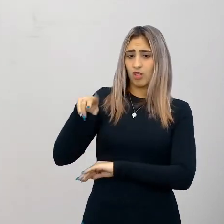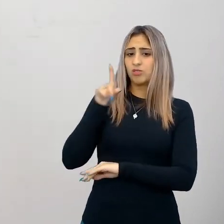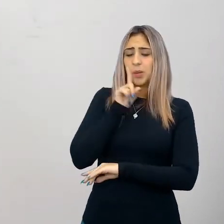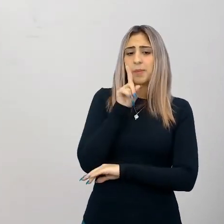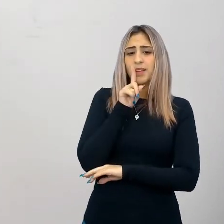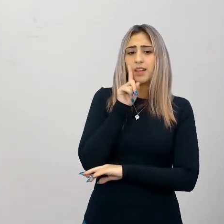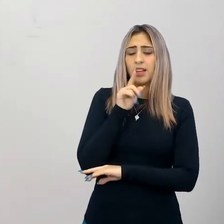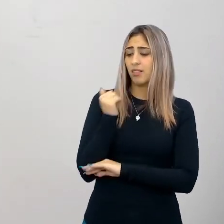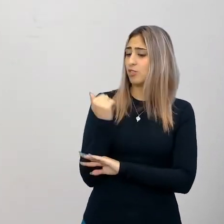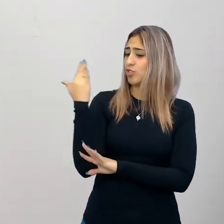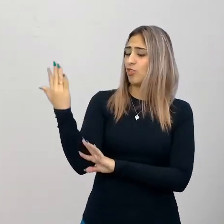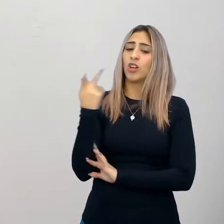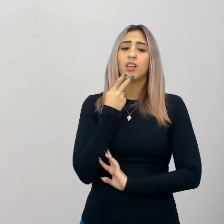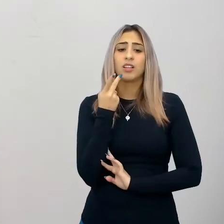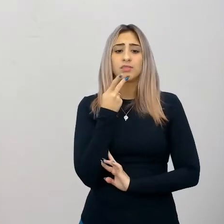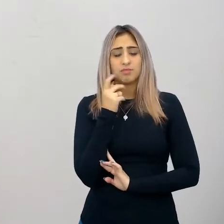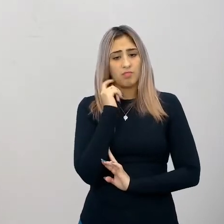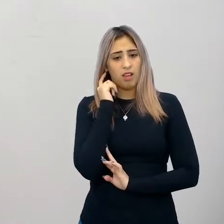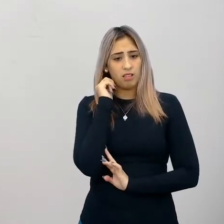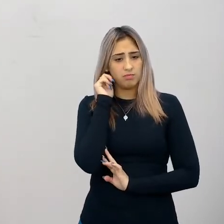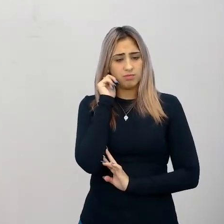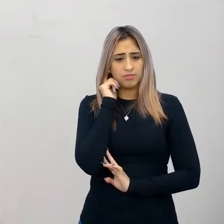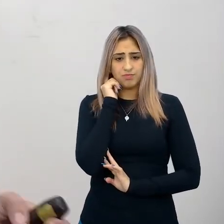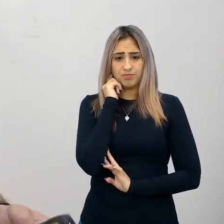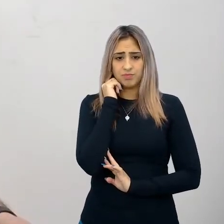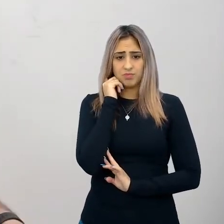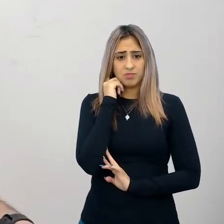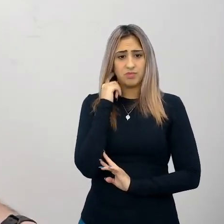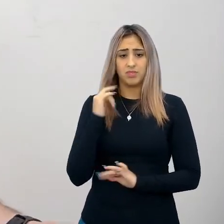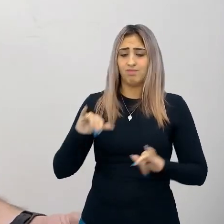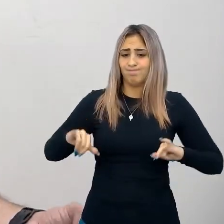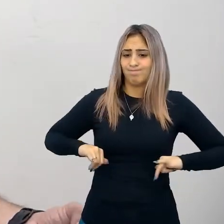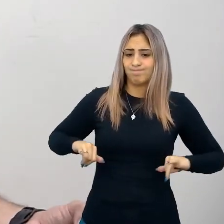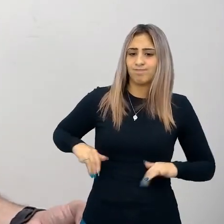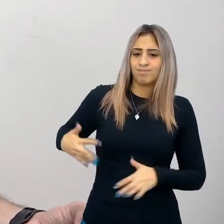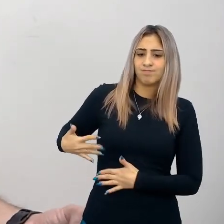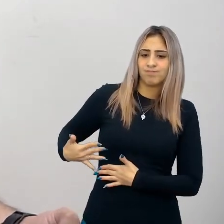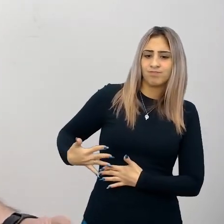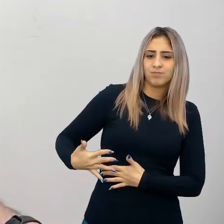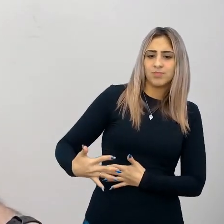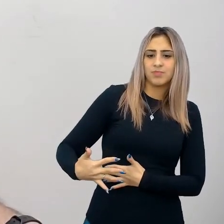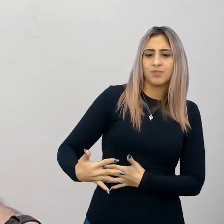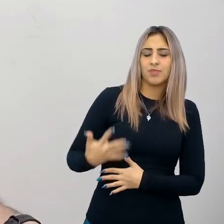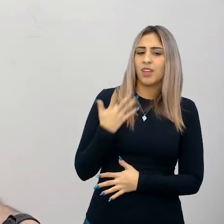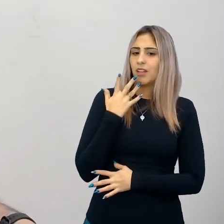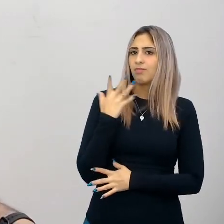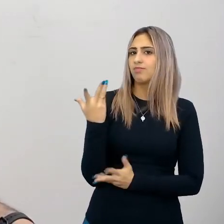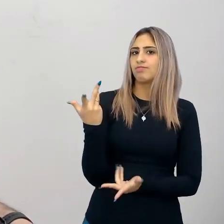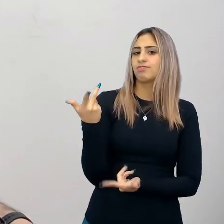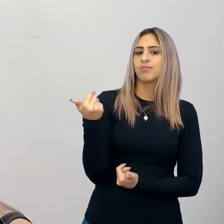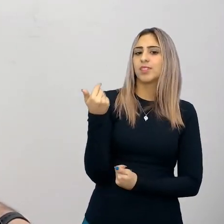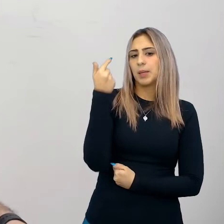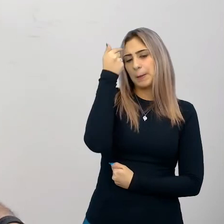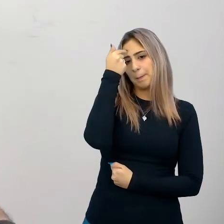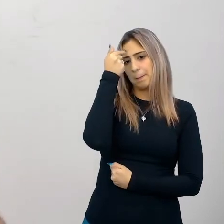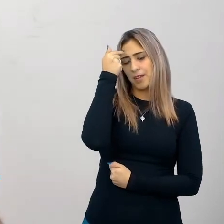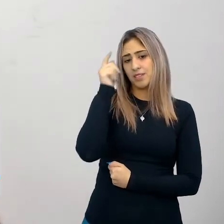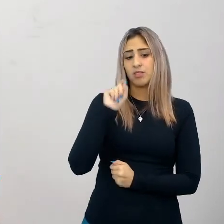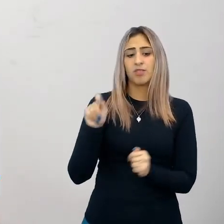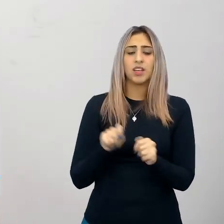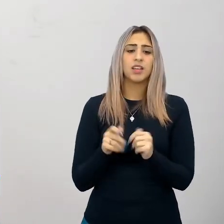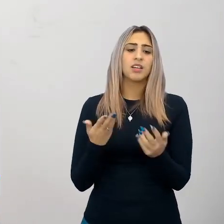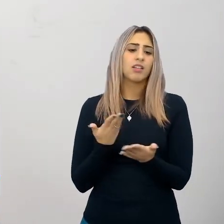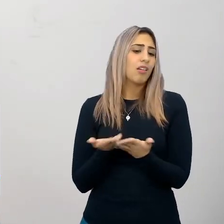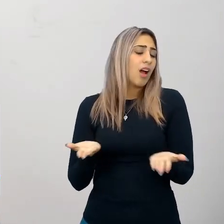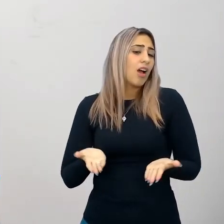estrangeiro não, tá? É a invasão do cinema norte-americano aqui, que são filmes bons, sensacionais, mas a gente tem que pensar nisso que eu vou fazer agora. Olha,